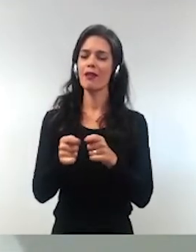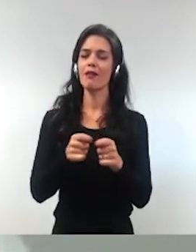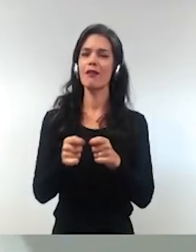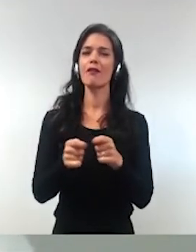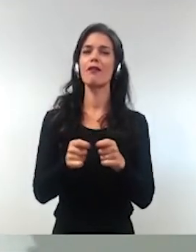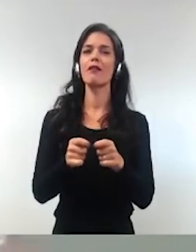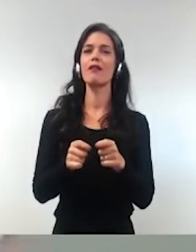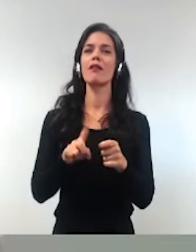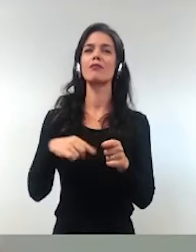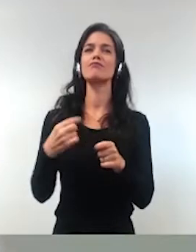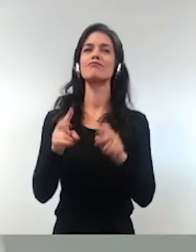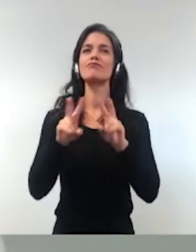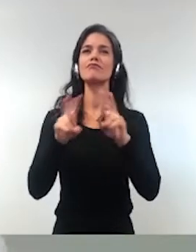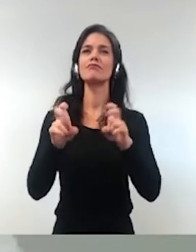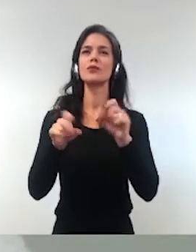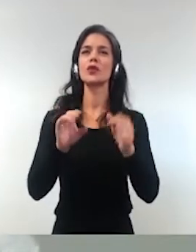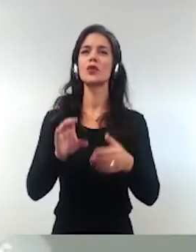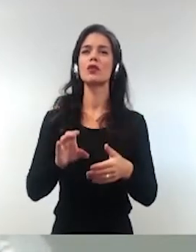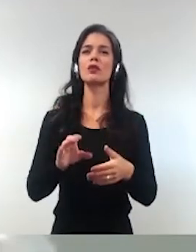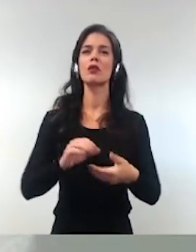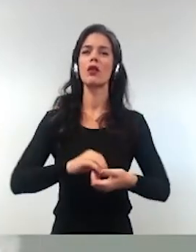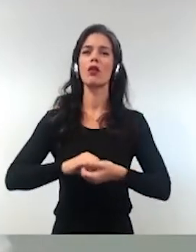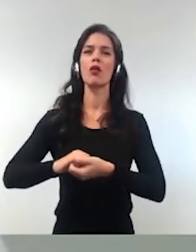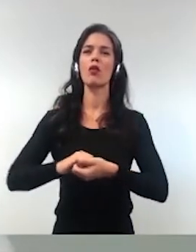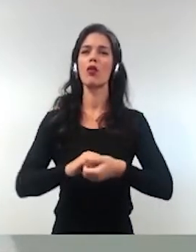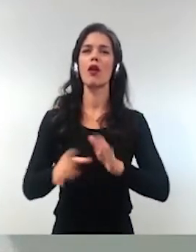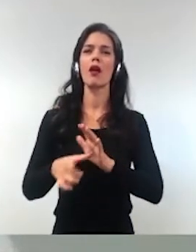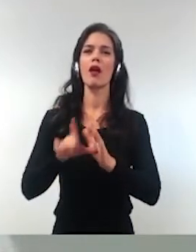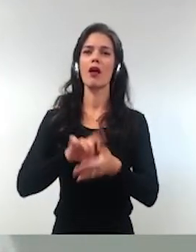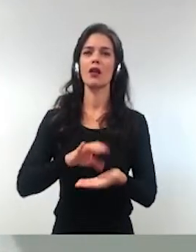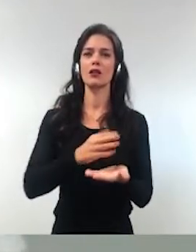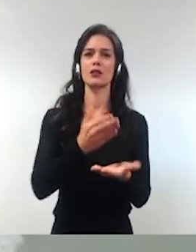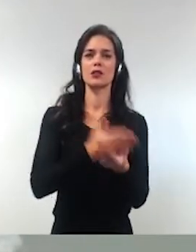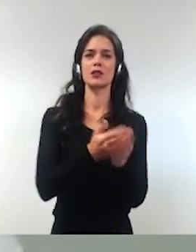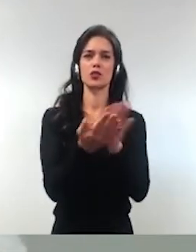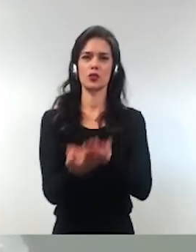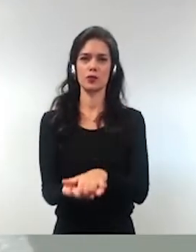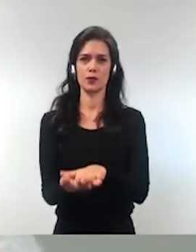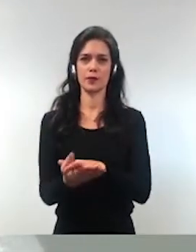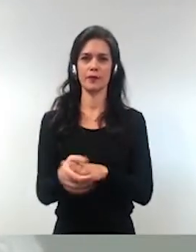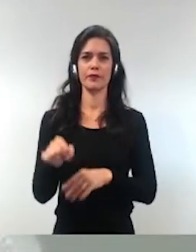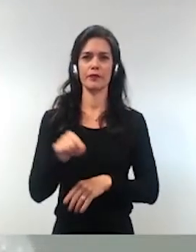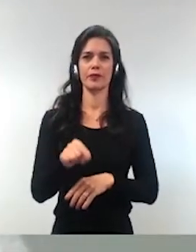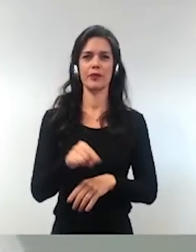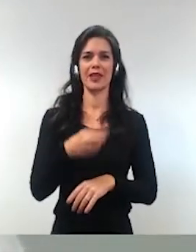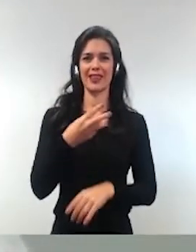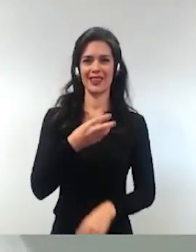nós chamamos de conciliação pré-processual. Esse índice de